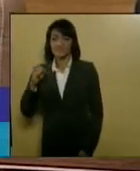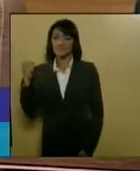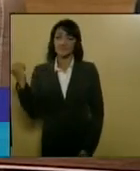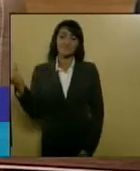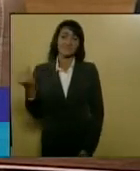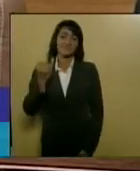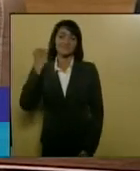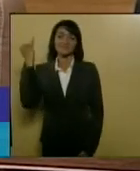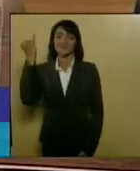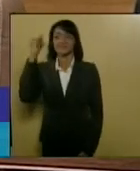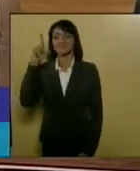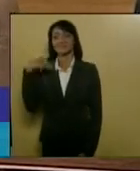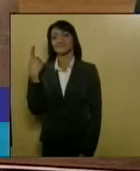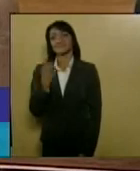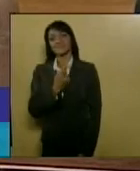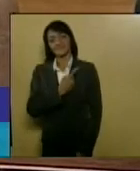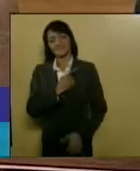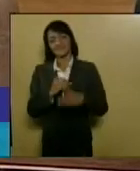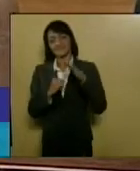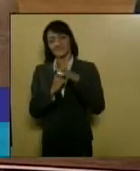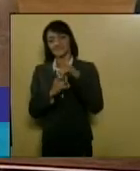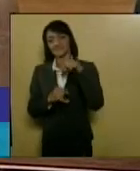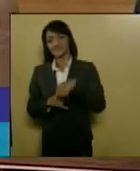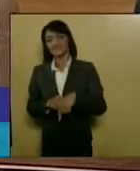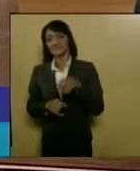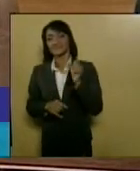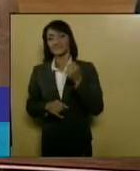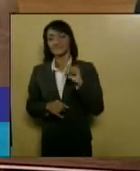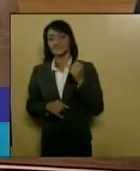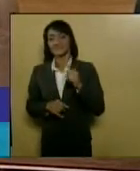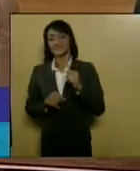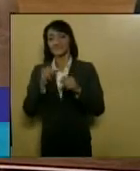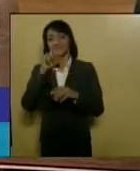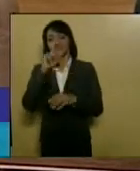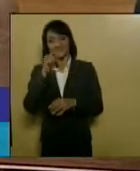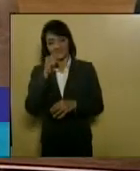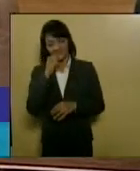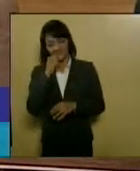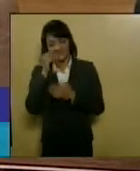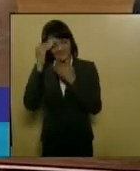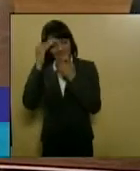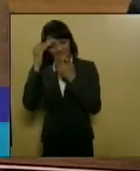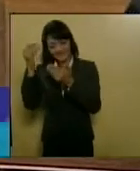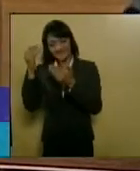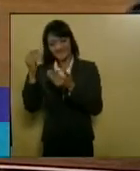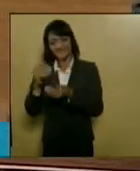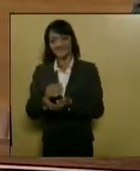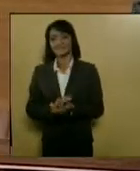significativa para a nossa instituição aqui no estado de Sergipe, na cidade de Aracaju. Muito obrigado.